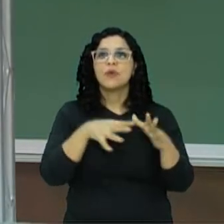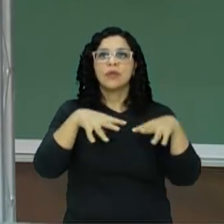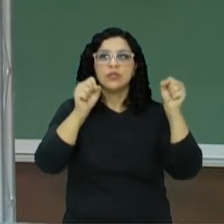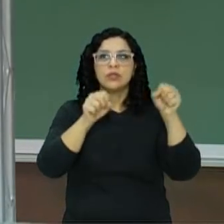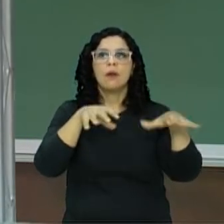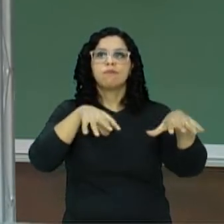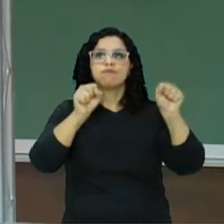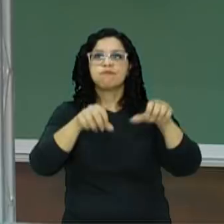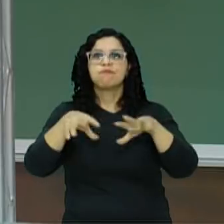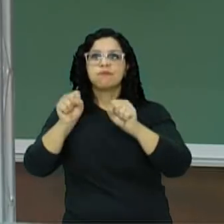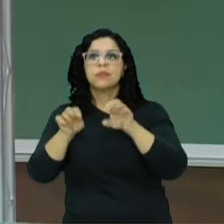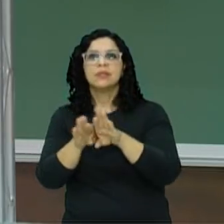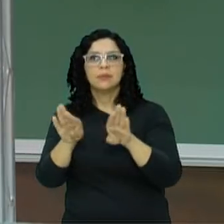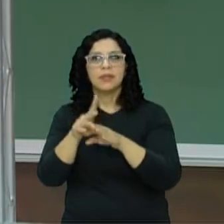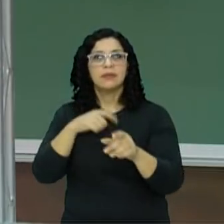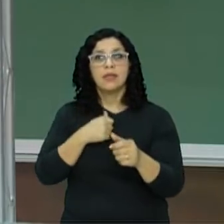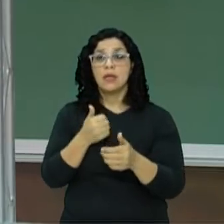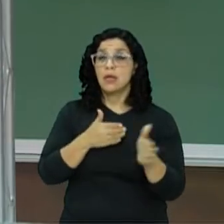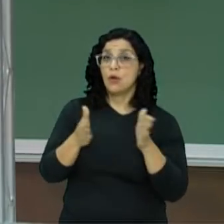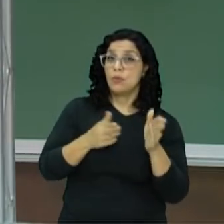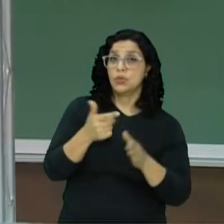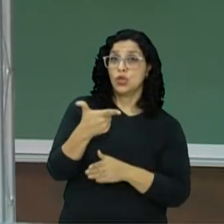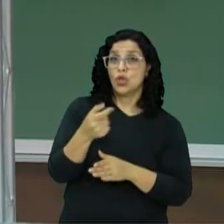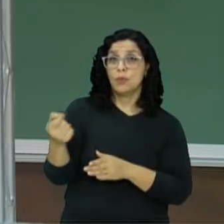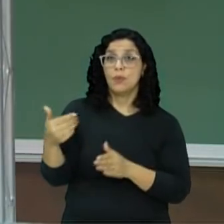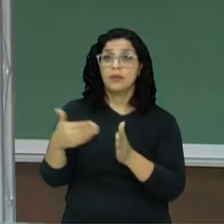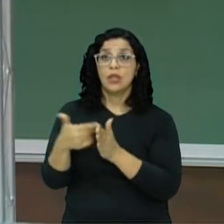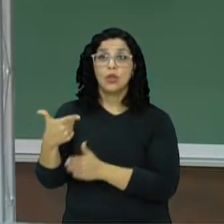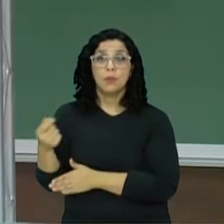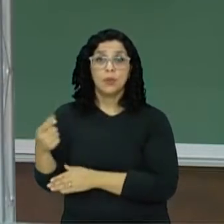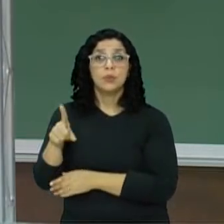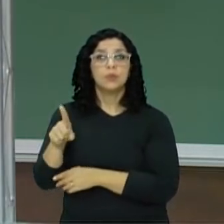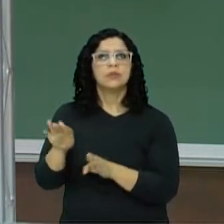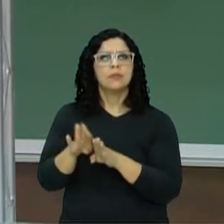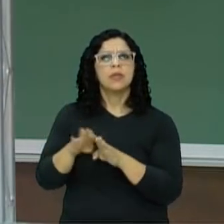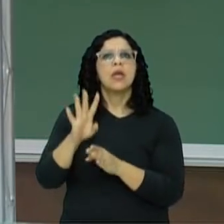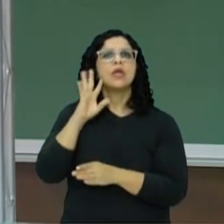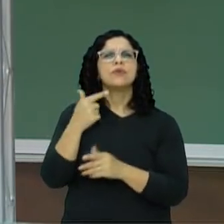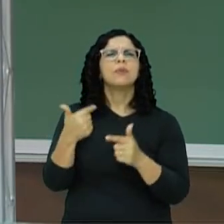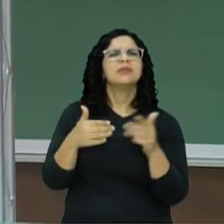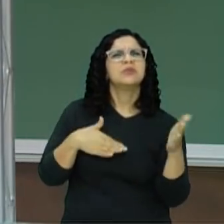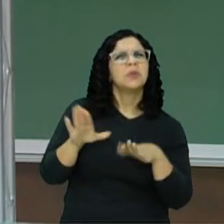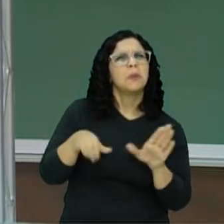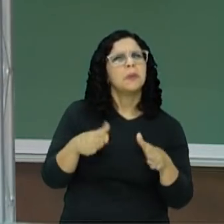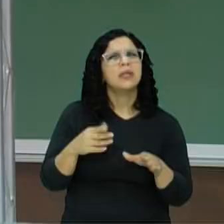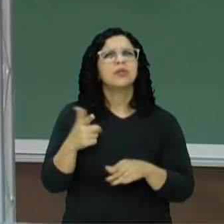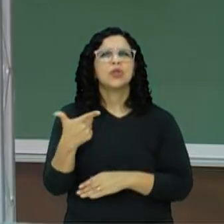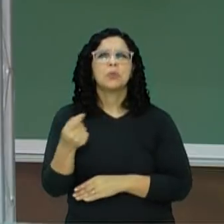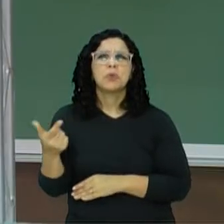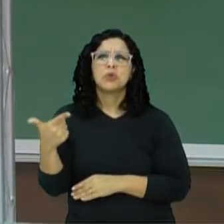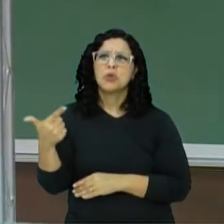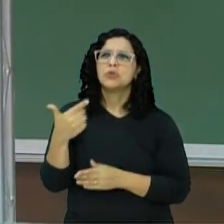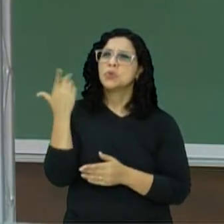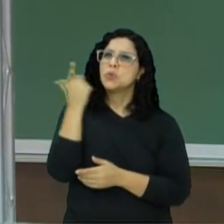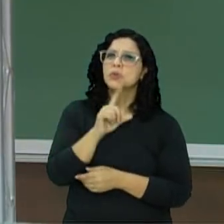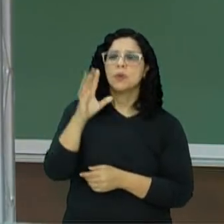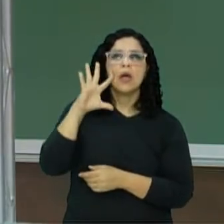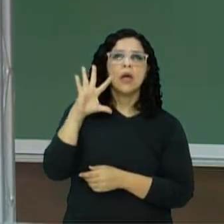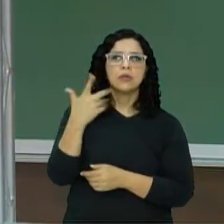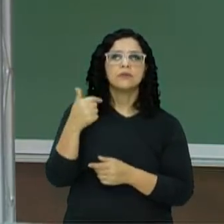pelo Brasil entre o final de 2000 e início de 2001. Isso foi resolvido só ali para o início de